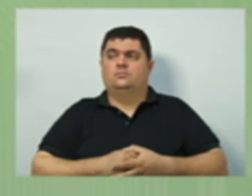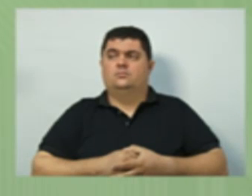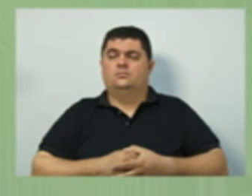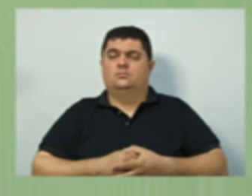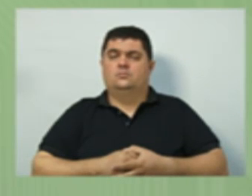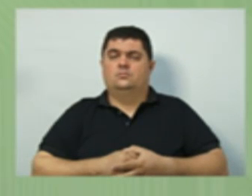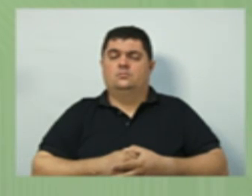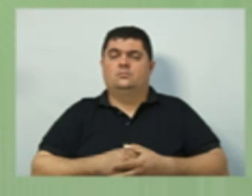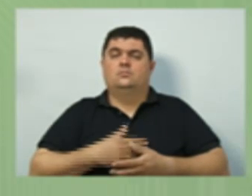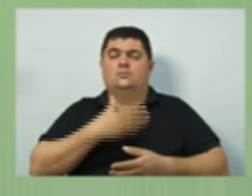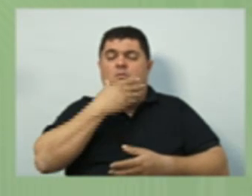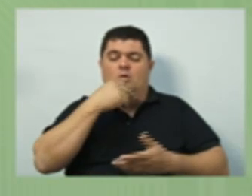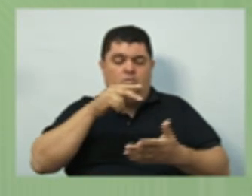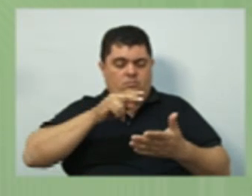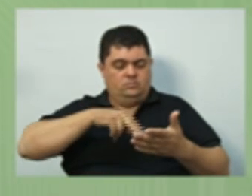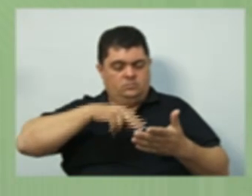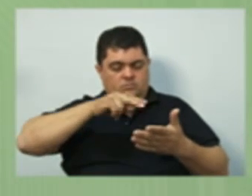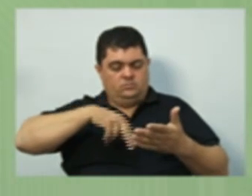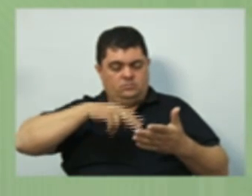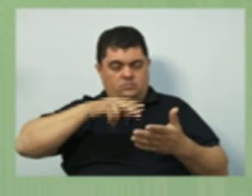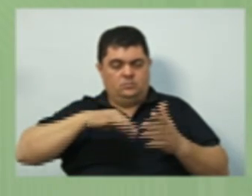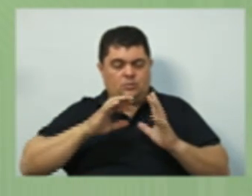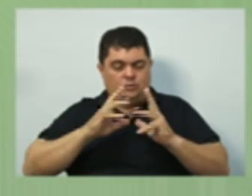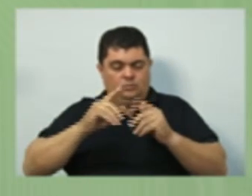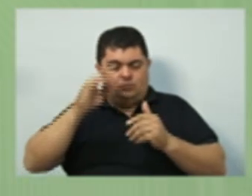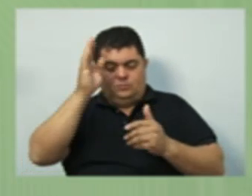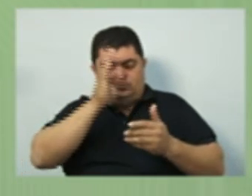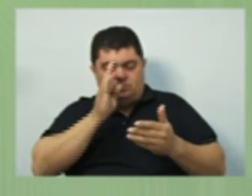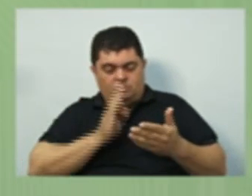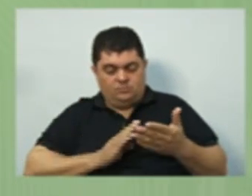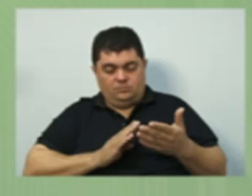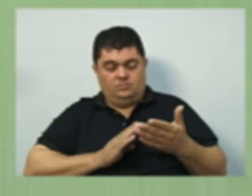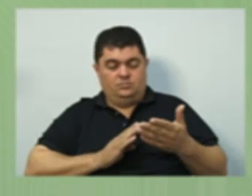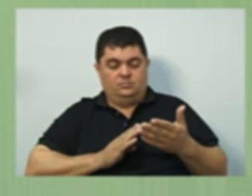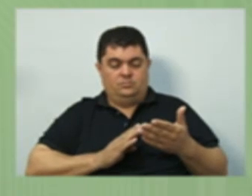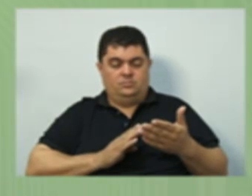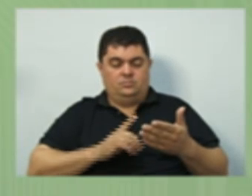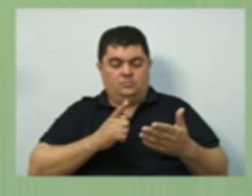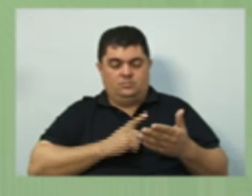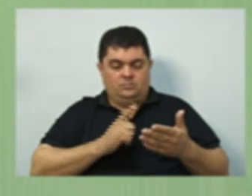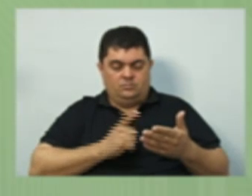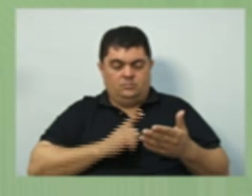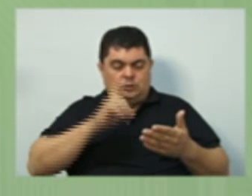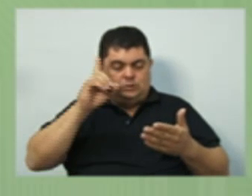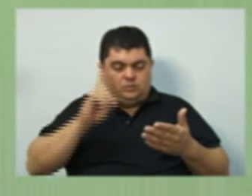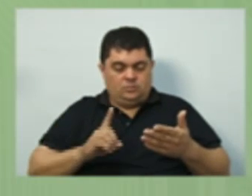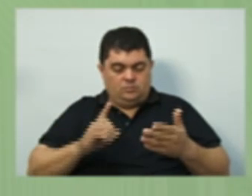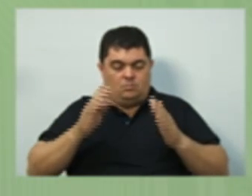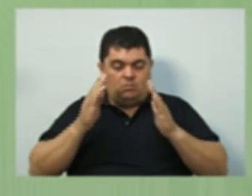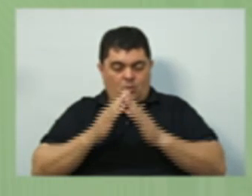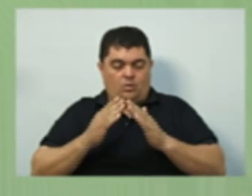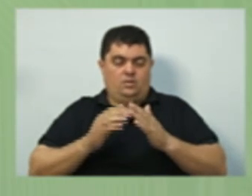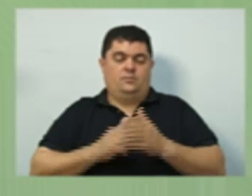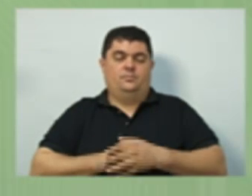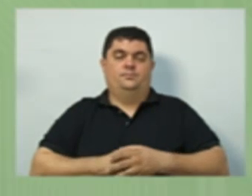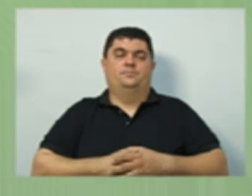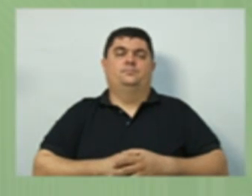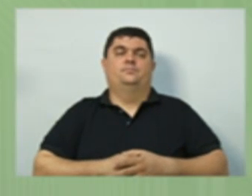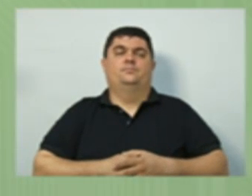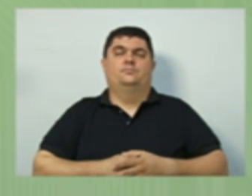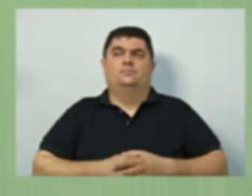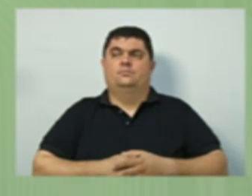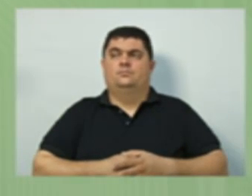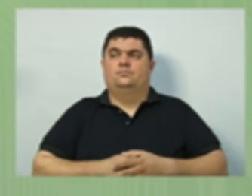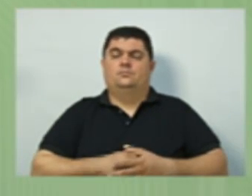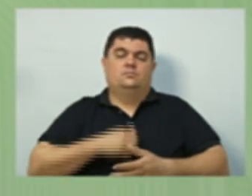O homem está lendo: todo brasileiro tem direito à moradia.